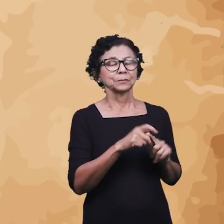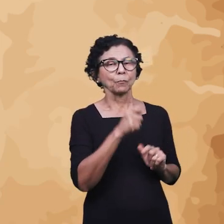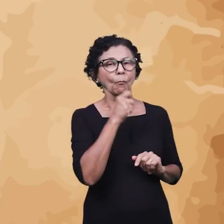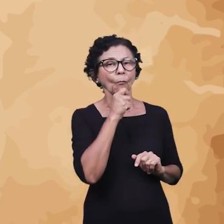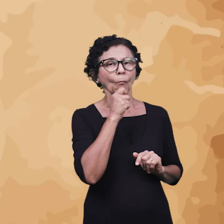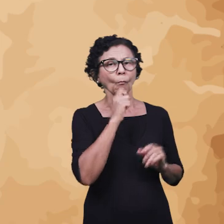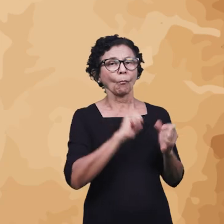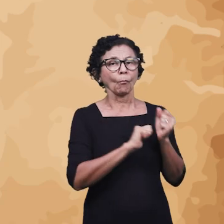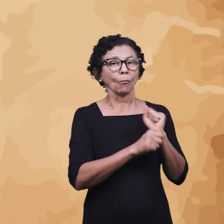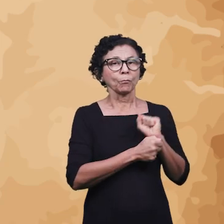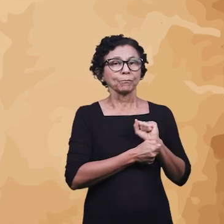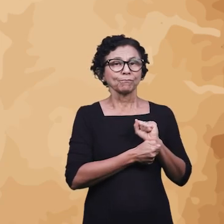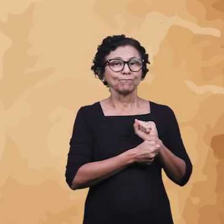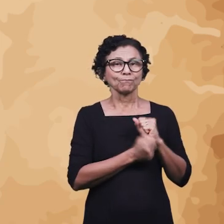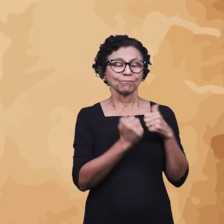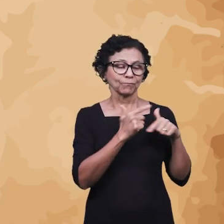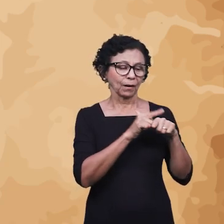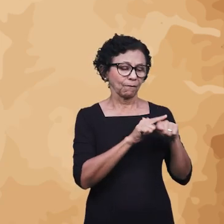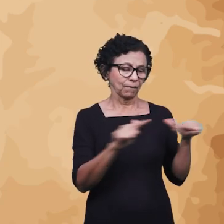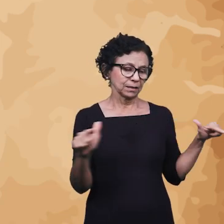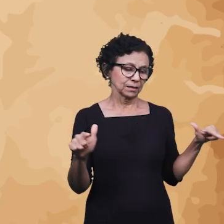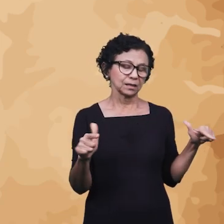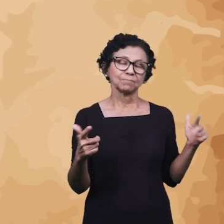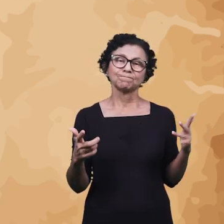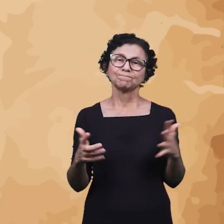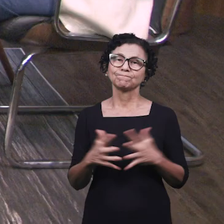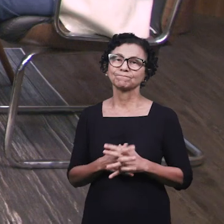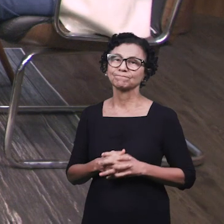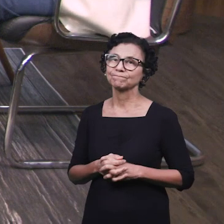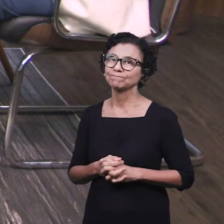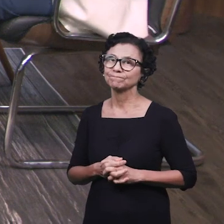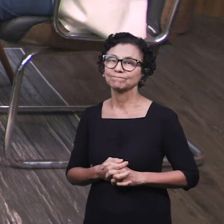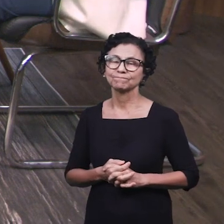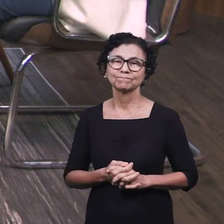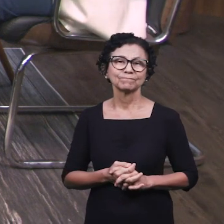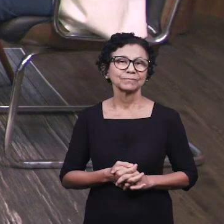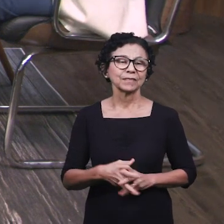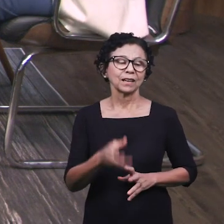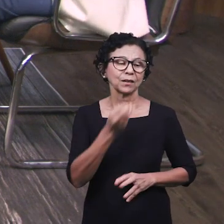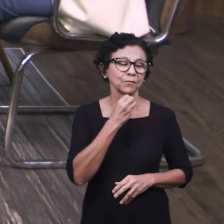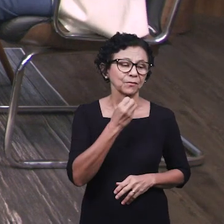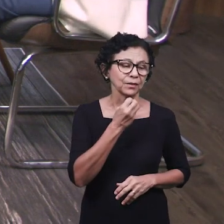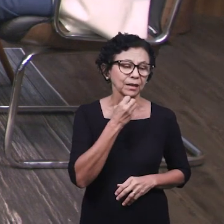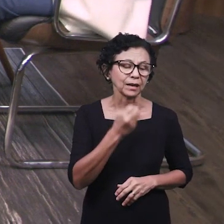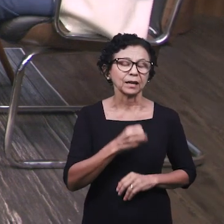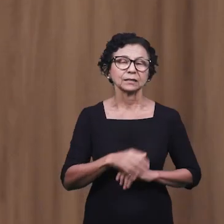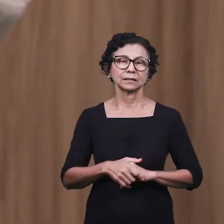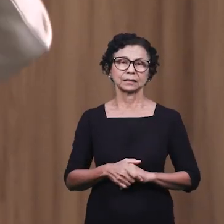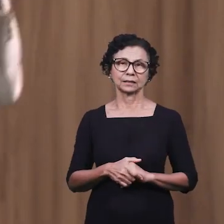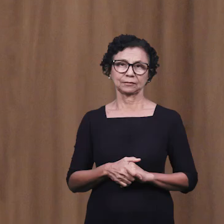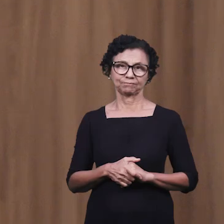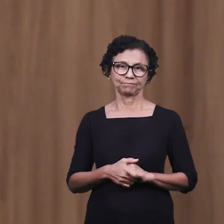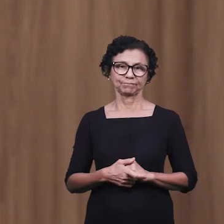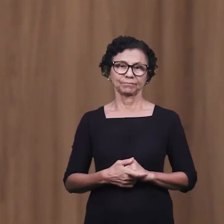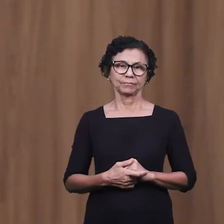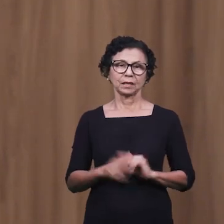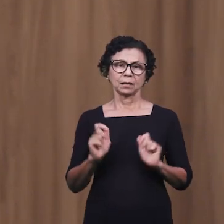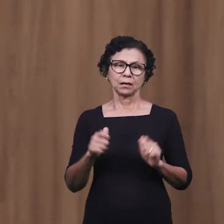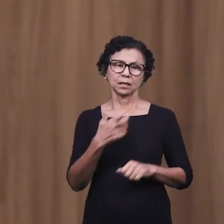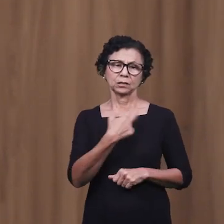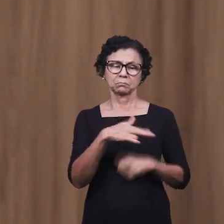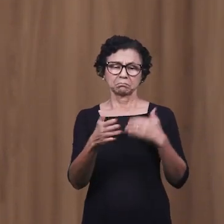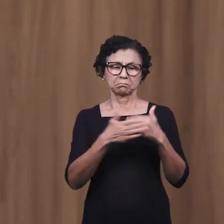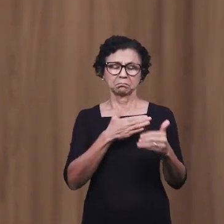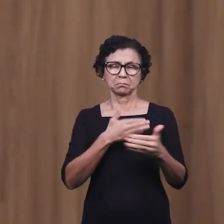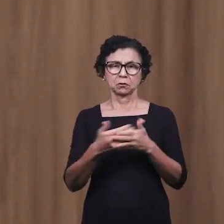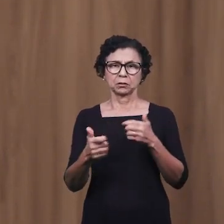nada. Uma igreja na razão é qualquer coisa, é religião de qualquer coisa. Aí